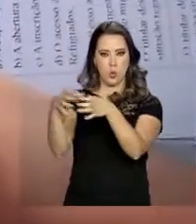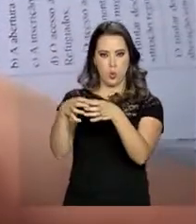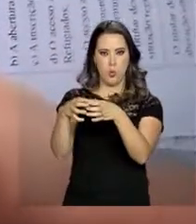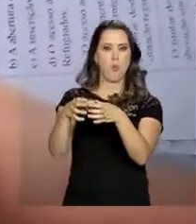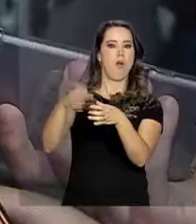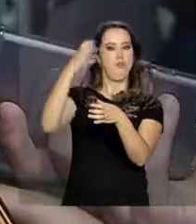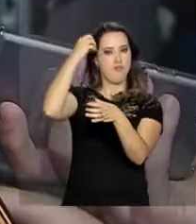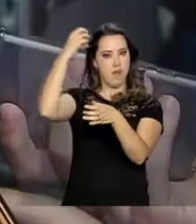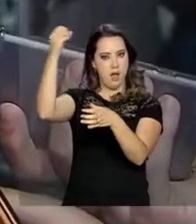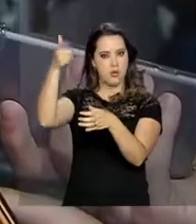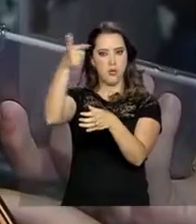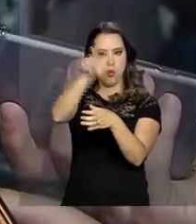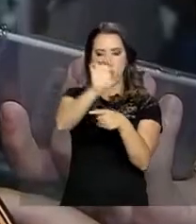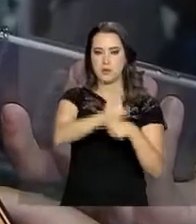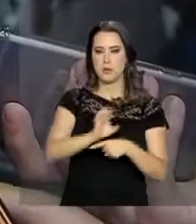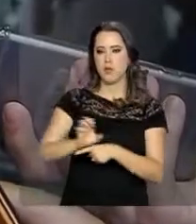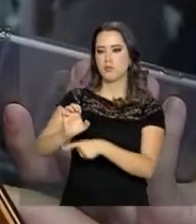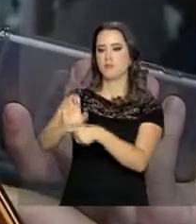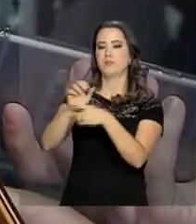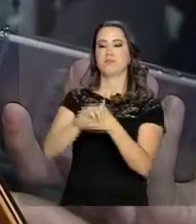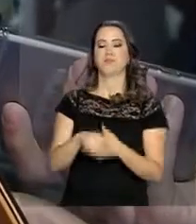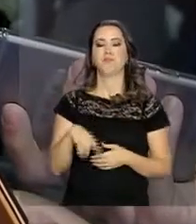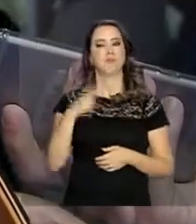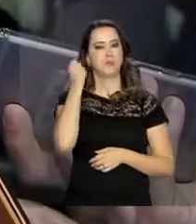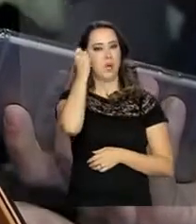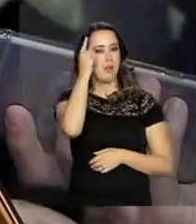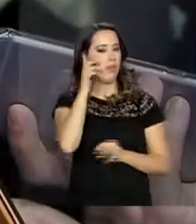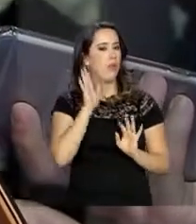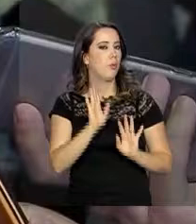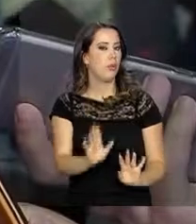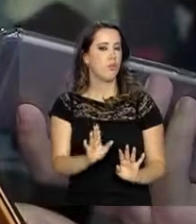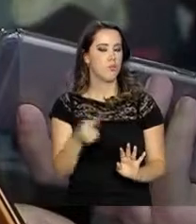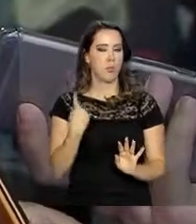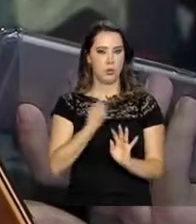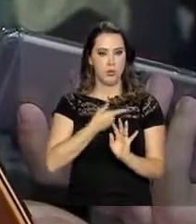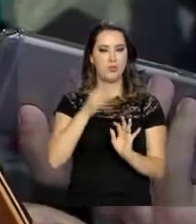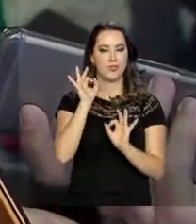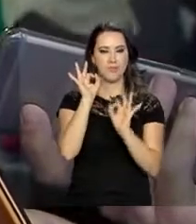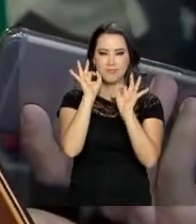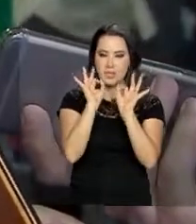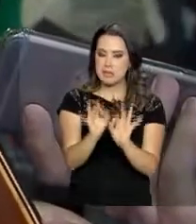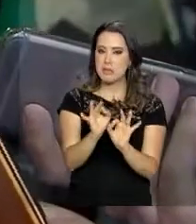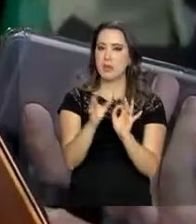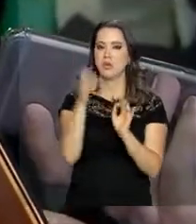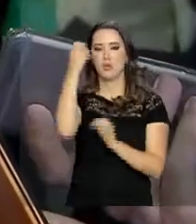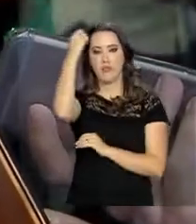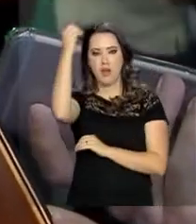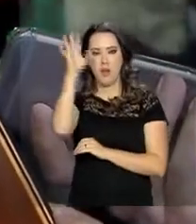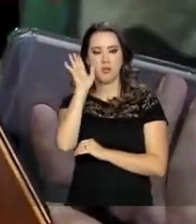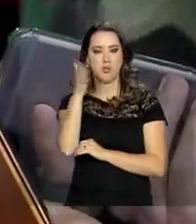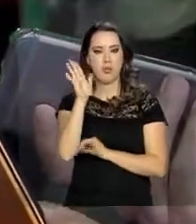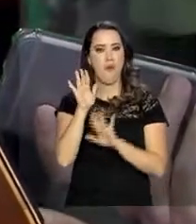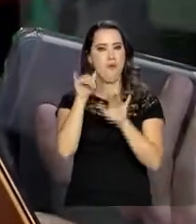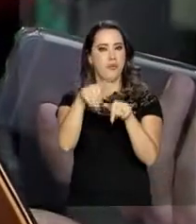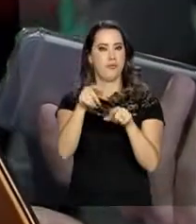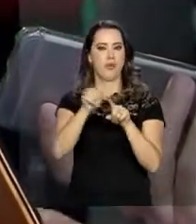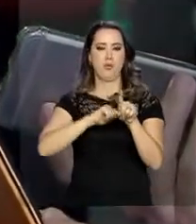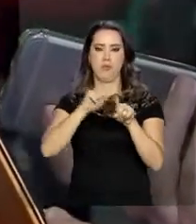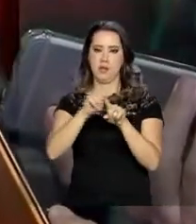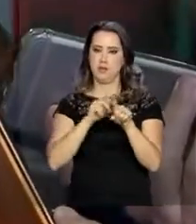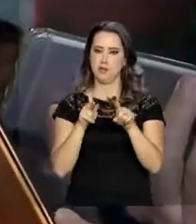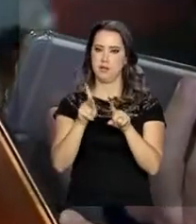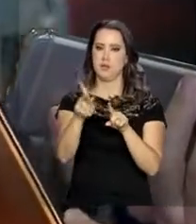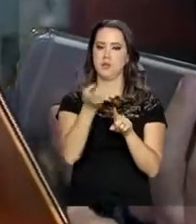interiorização. A ideia é que nós tenhamos voos já definidos, programados, sempre aos finais dos meses e sempre